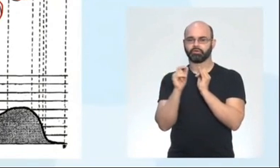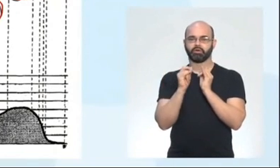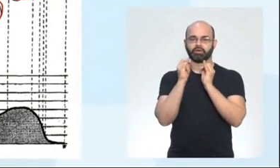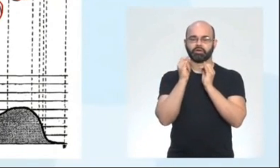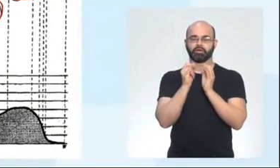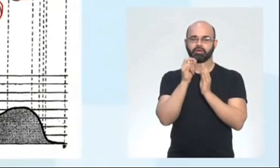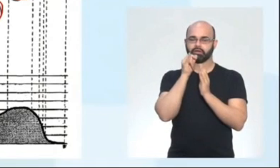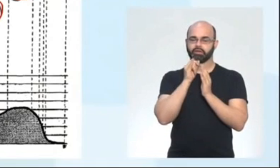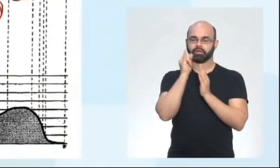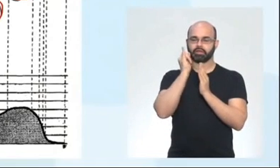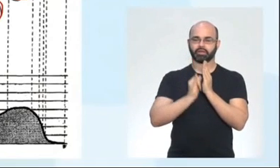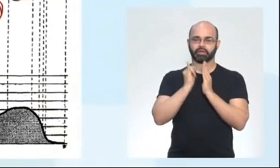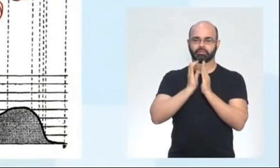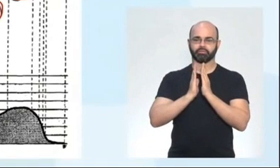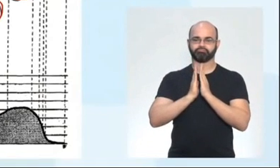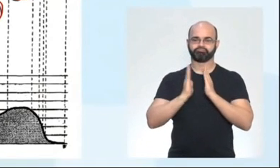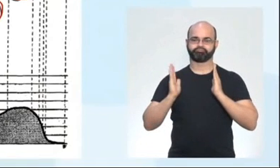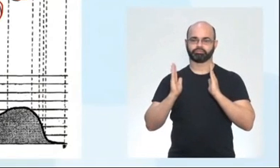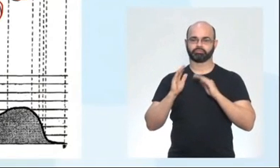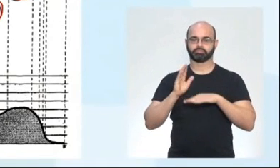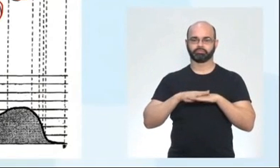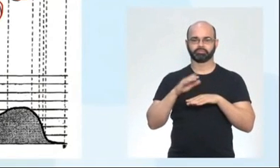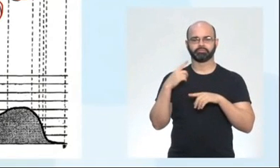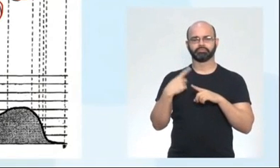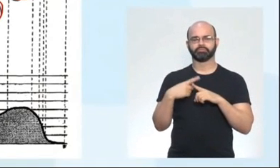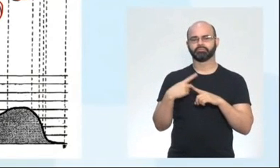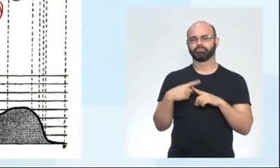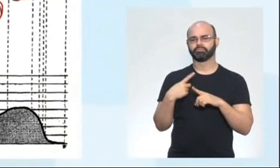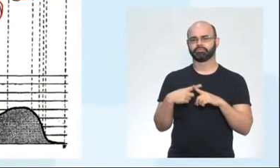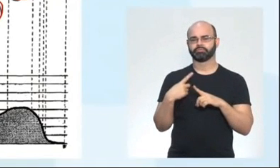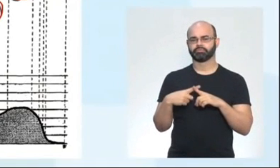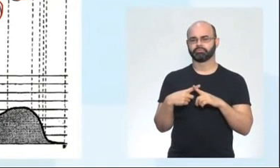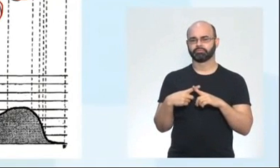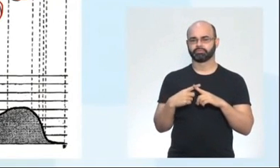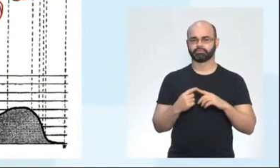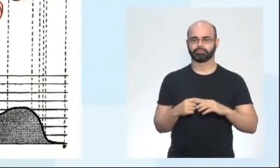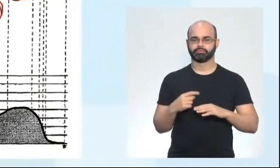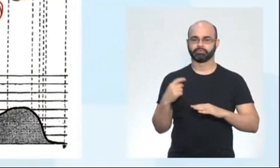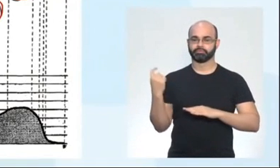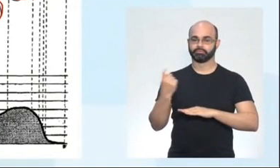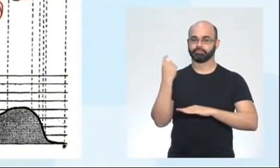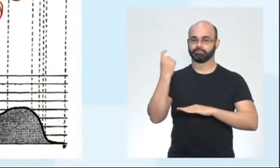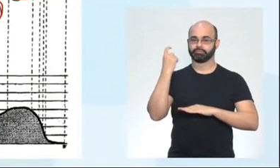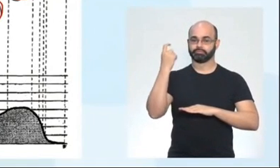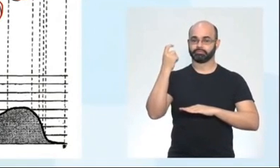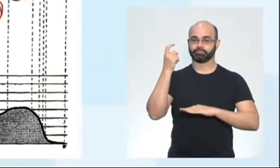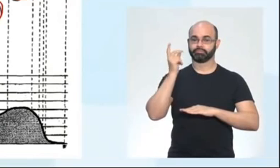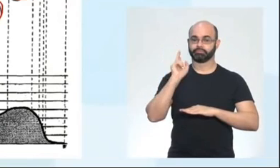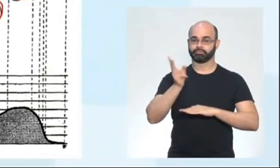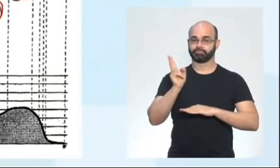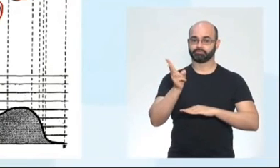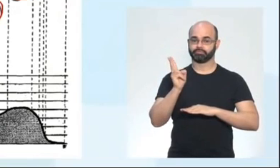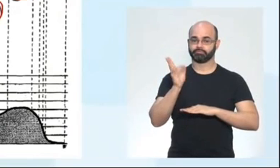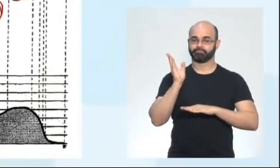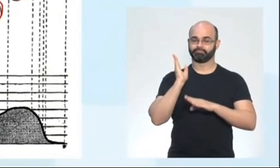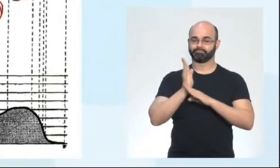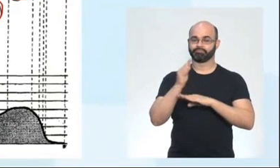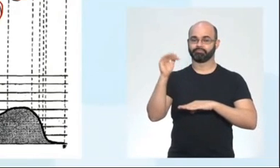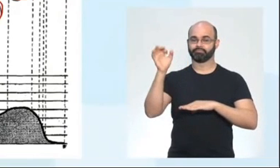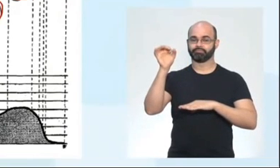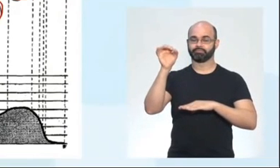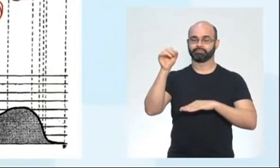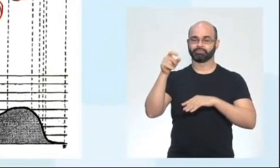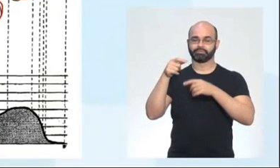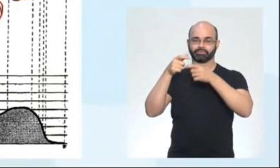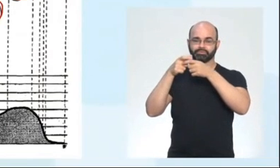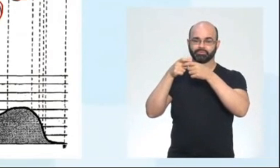mais larga, desculpa. O que ela está mostrando aqui de diferente? A altitude, ela é a mesma. O que mostra é se o terreno